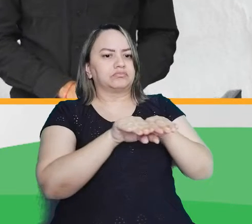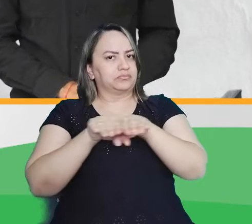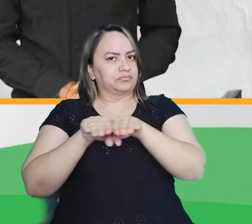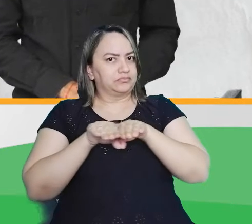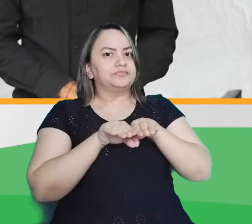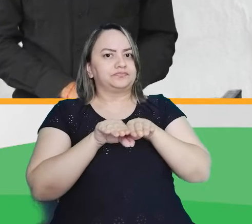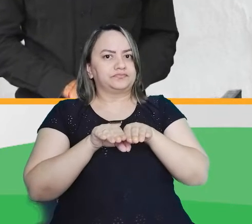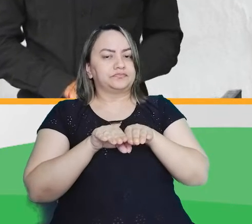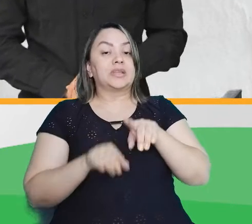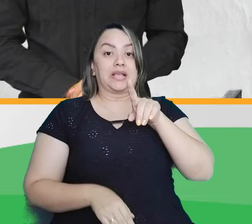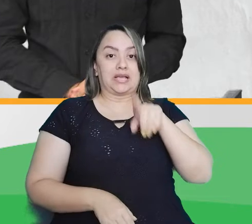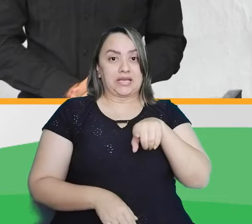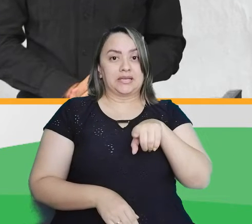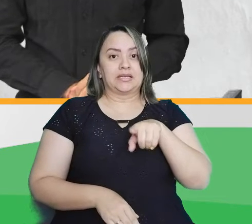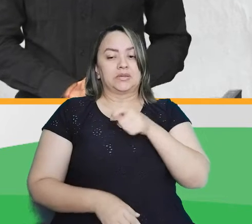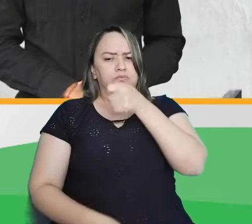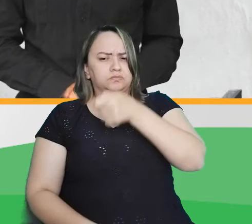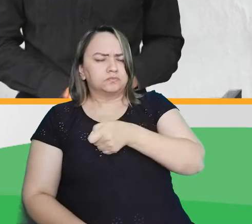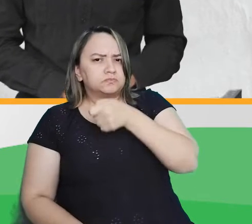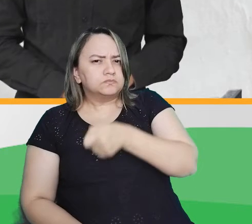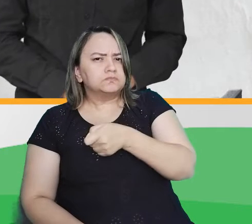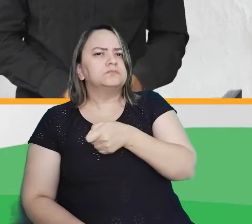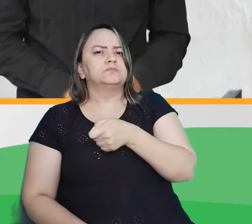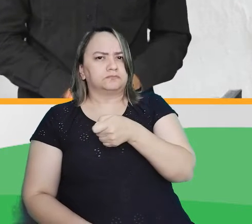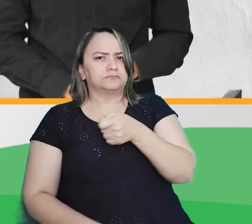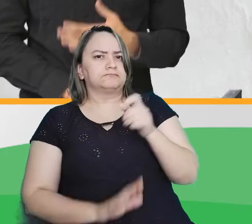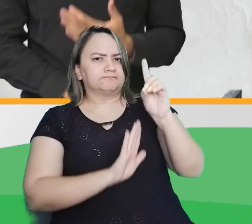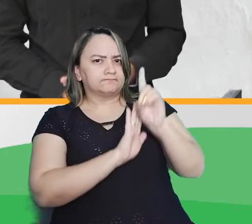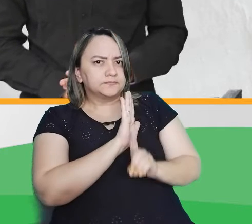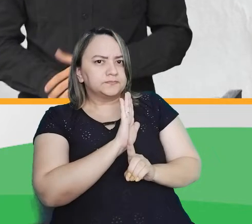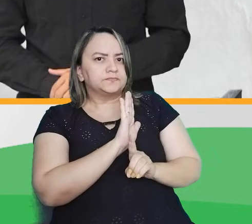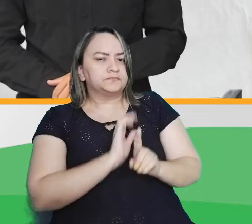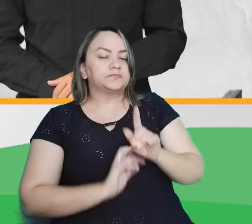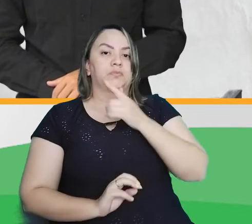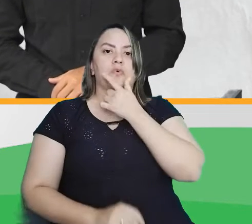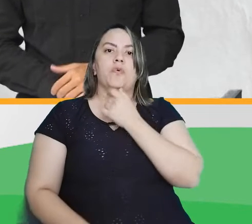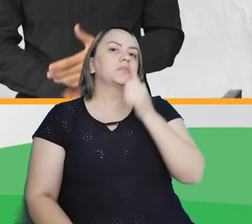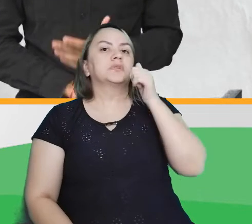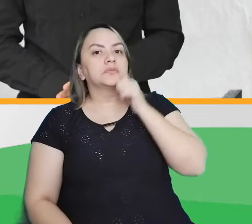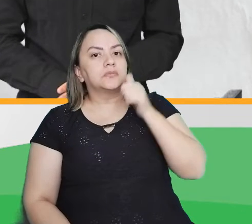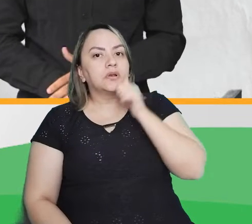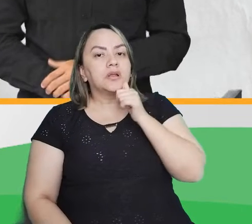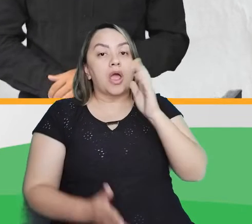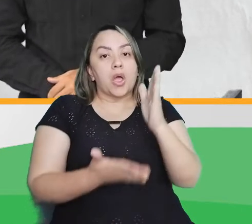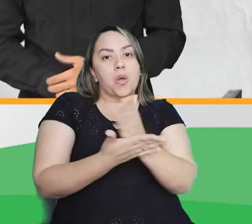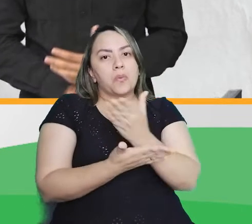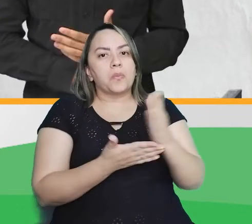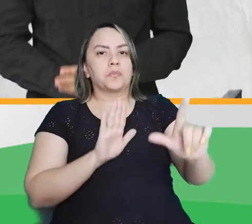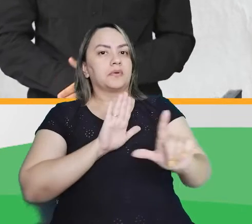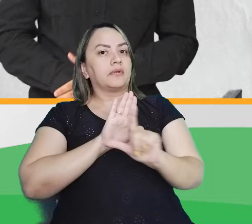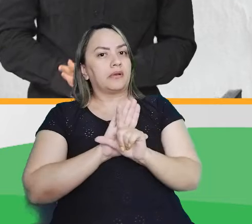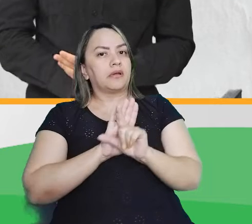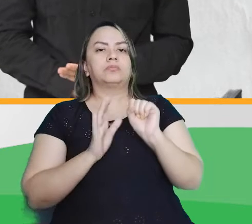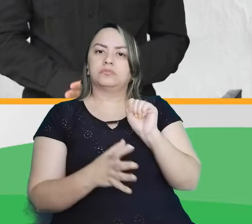e deveres de homens e mulheres no mundo ocidental que a gente vive, temos algumas leis que asseguram a igualdade entre os gêneros. E